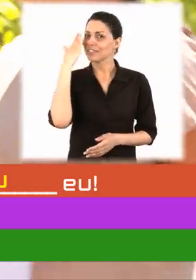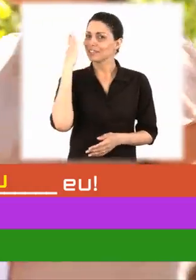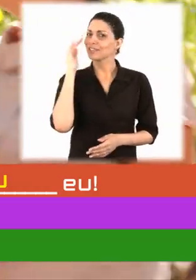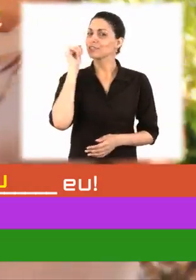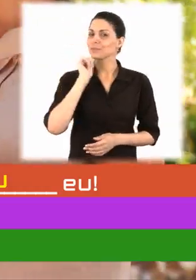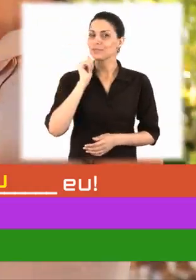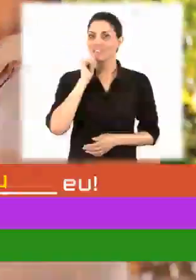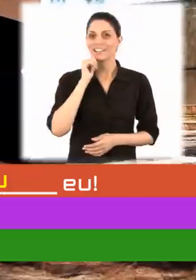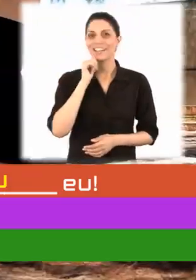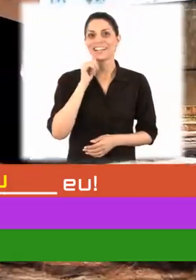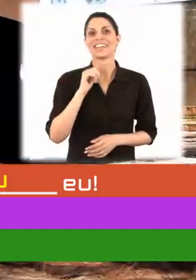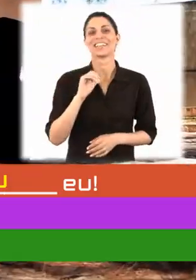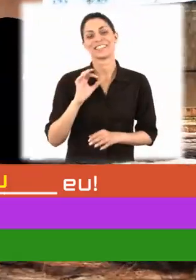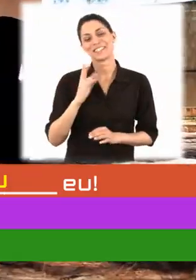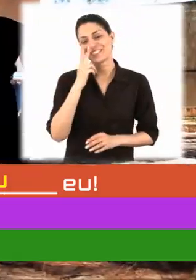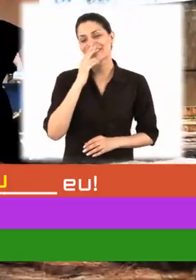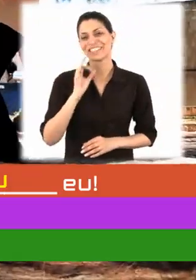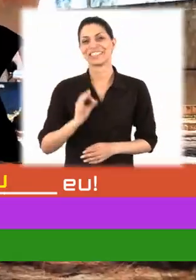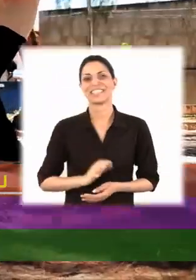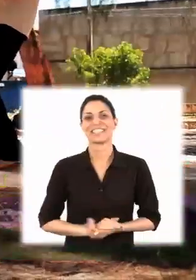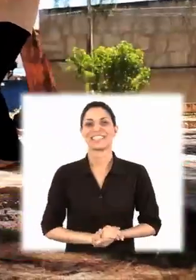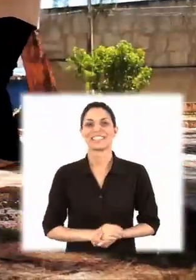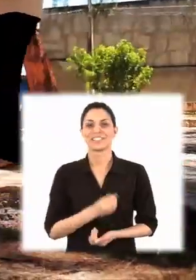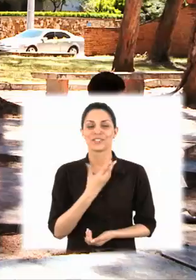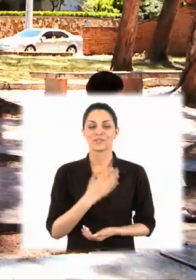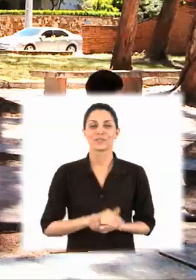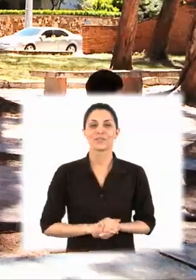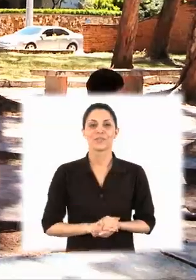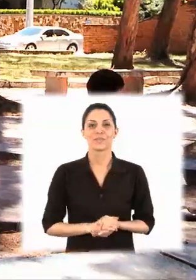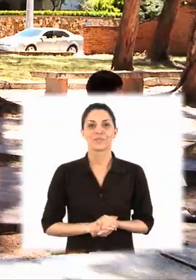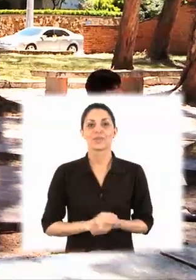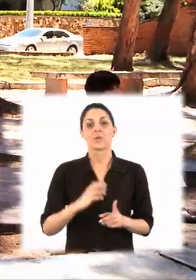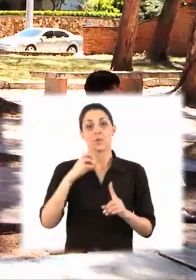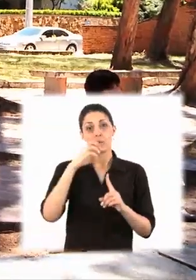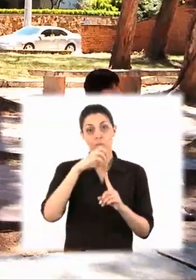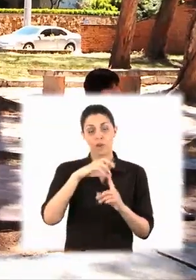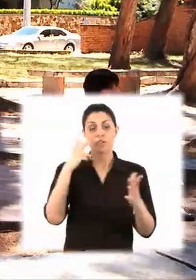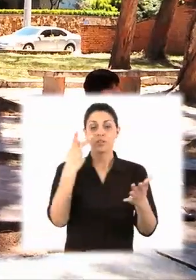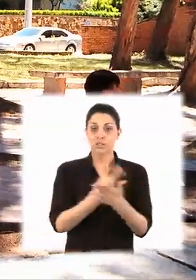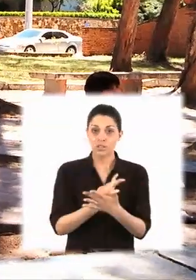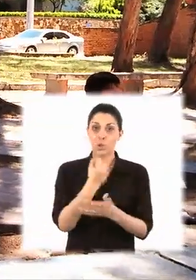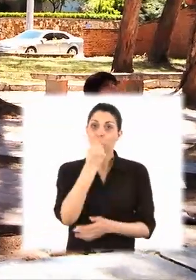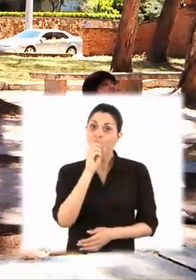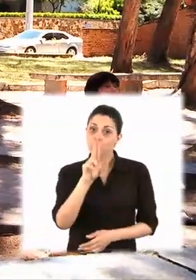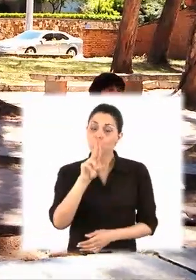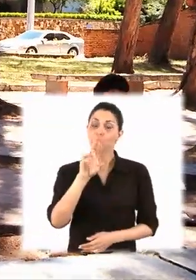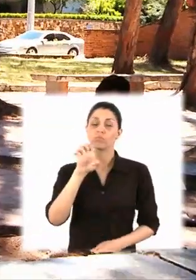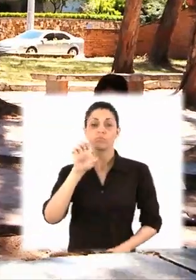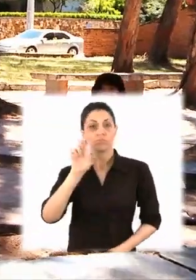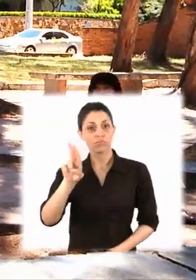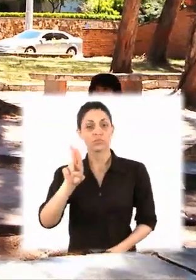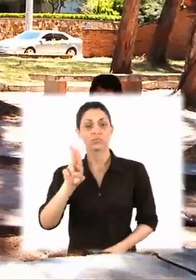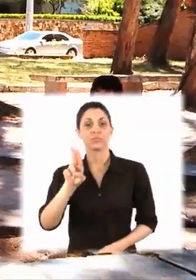de mulher, hein, rapaz? Eu tenho certeza disso, igual. O culpado dessa situação sou eu,